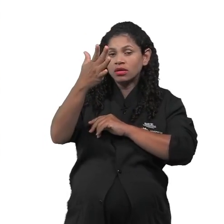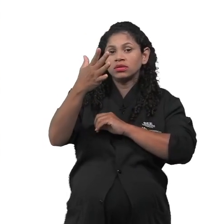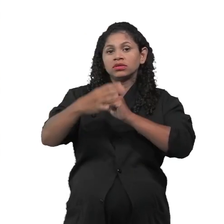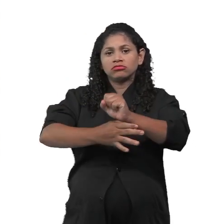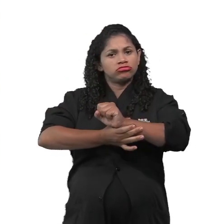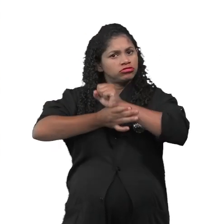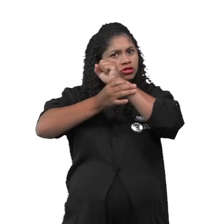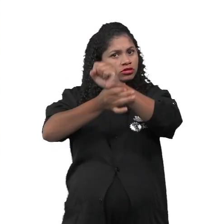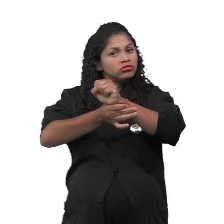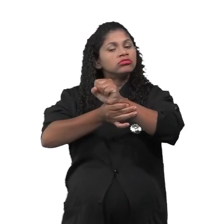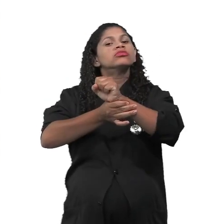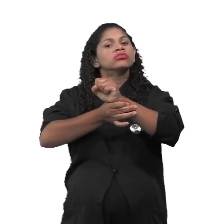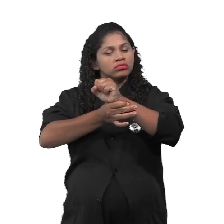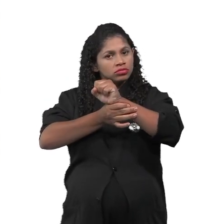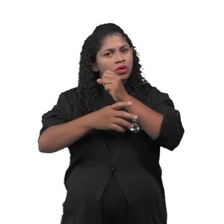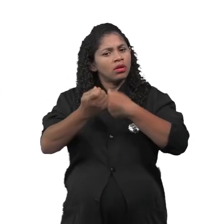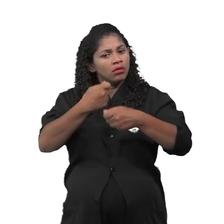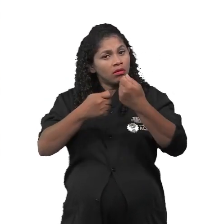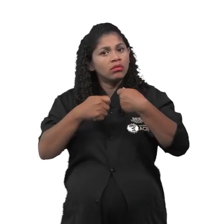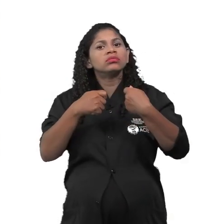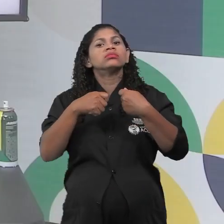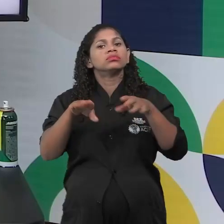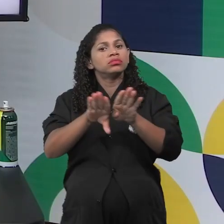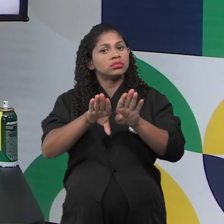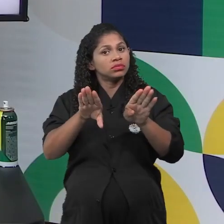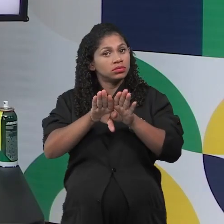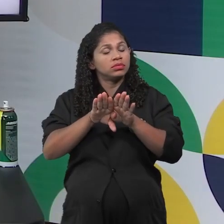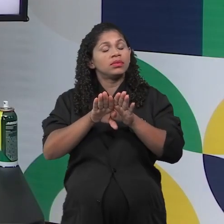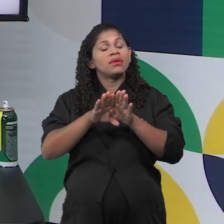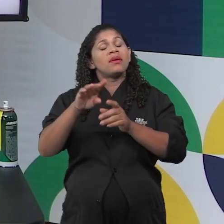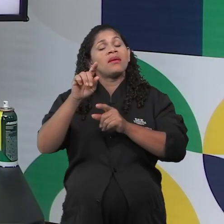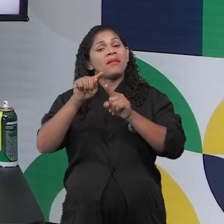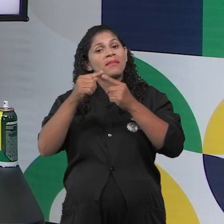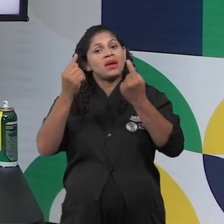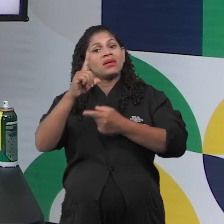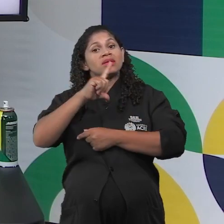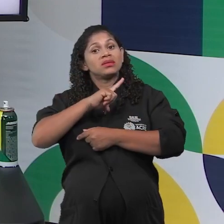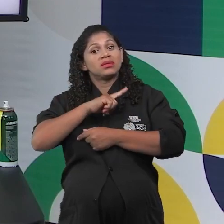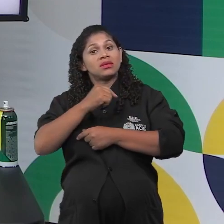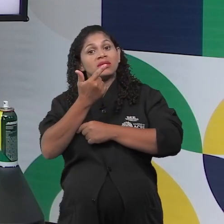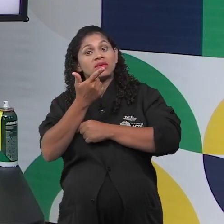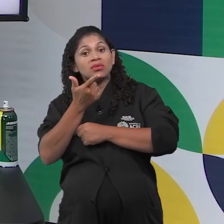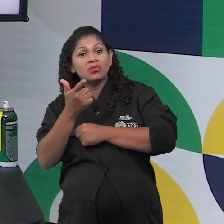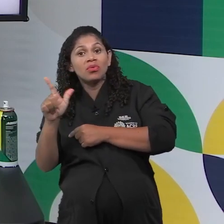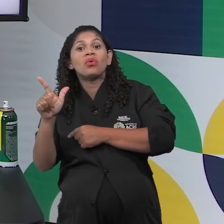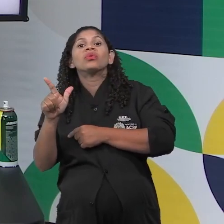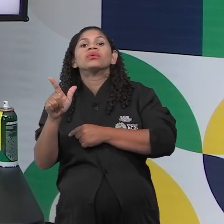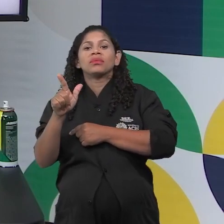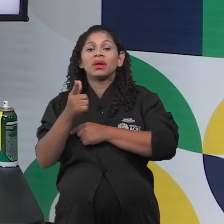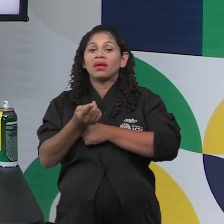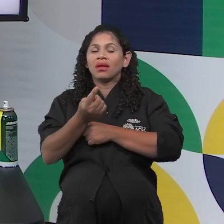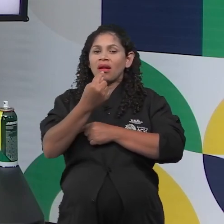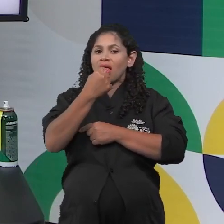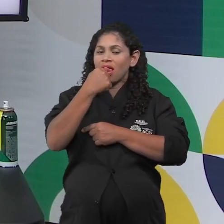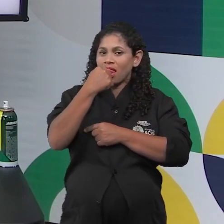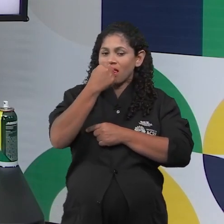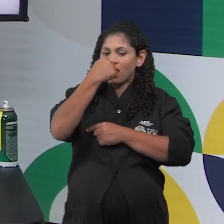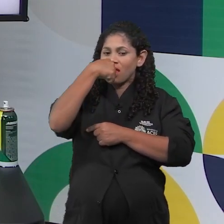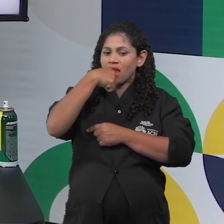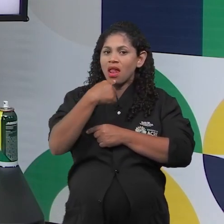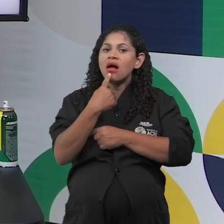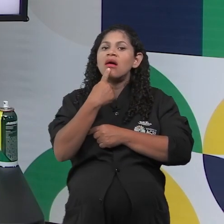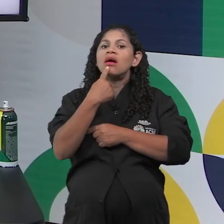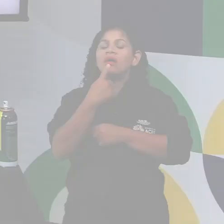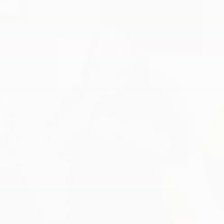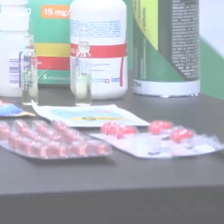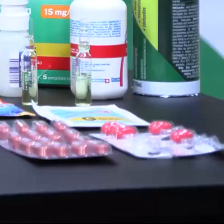econômico também. Porém, a gente tem uma outra forma de medicamento, que é o medicamento sublingual. Então, o sublingual, como o nome